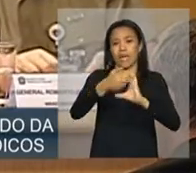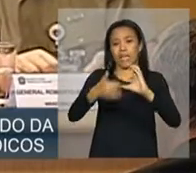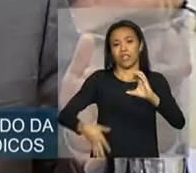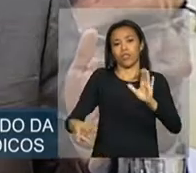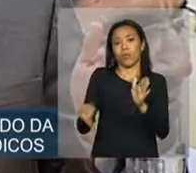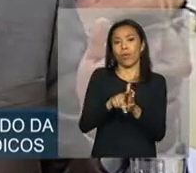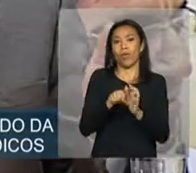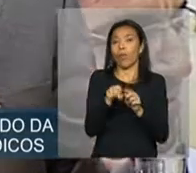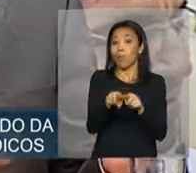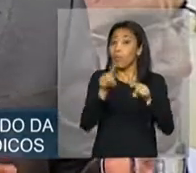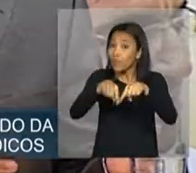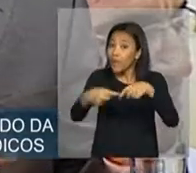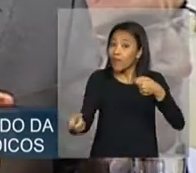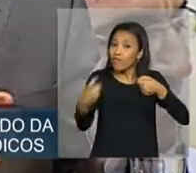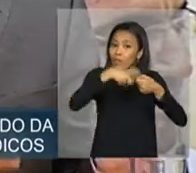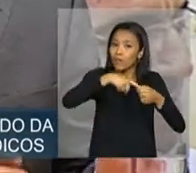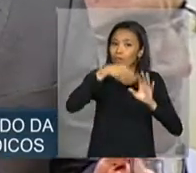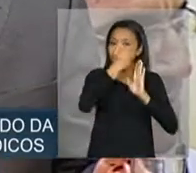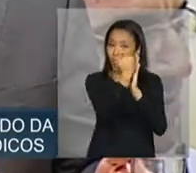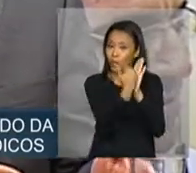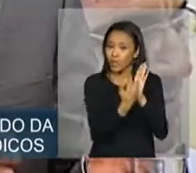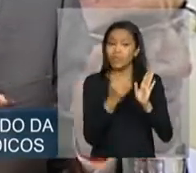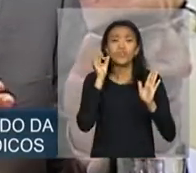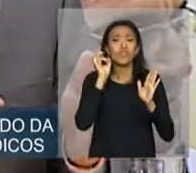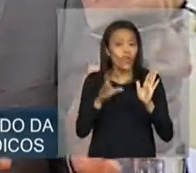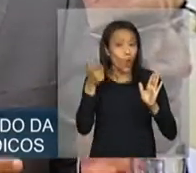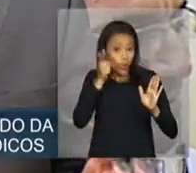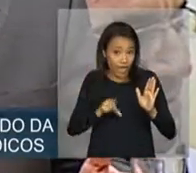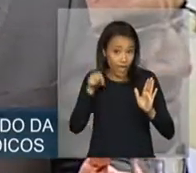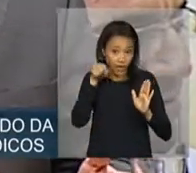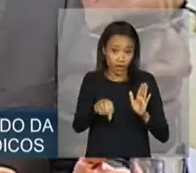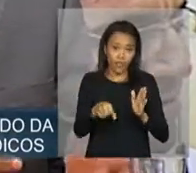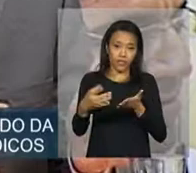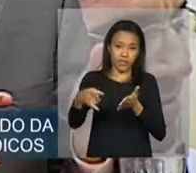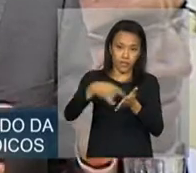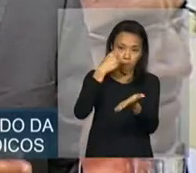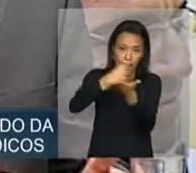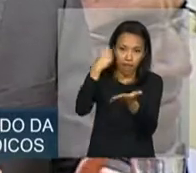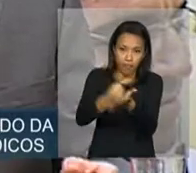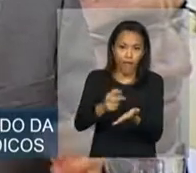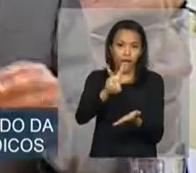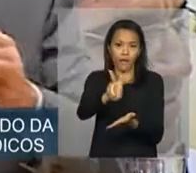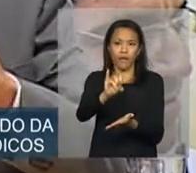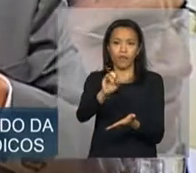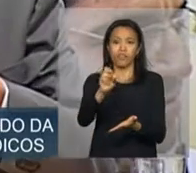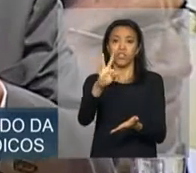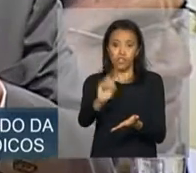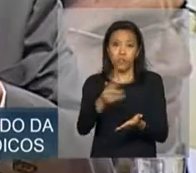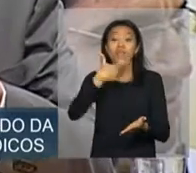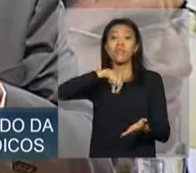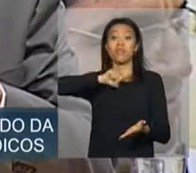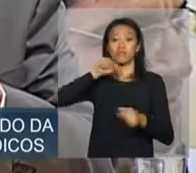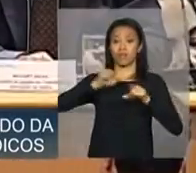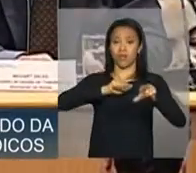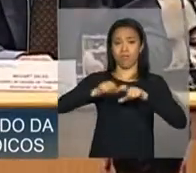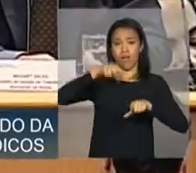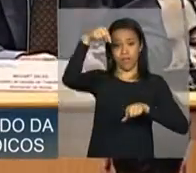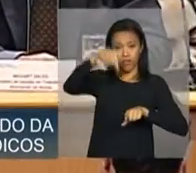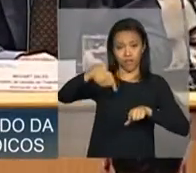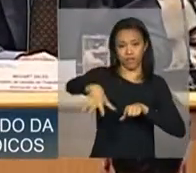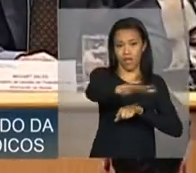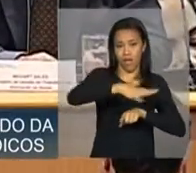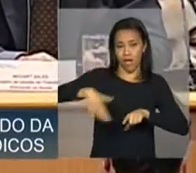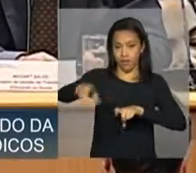vinculado ao programa só tem visto que está trabalhando nessas áreas dedicação exclusiva ao SUS com supervisão Pelas universidades